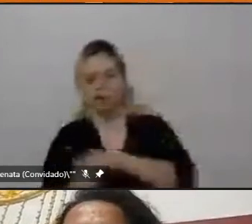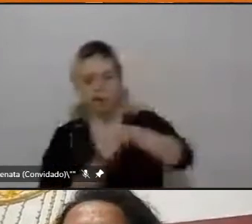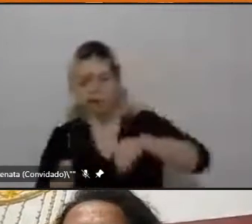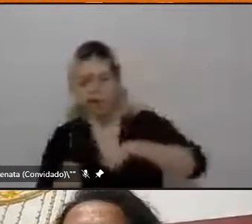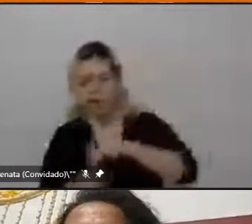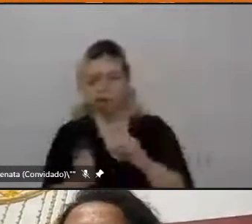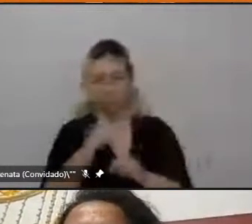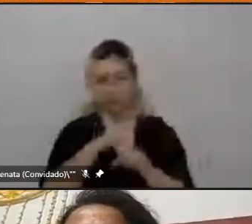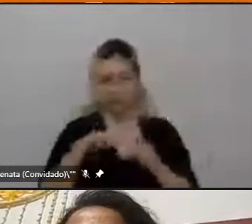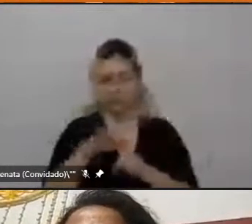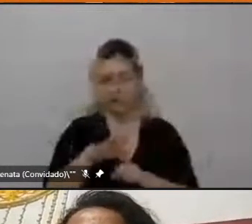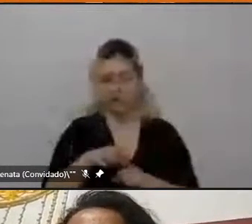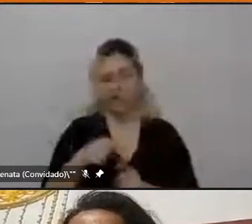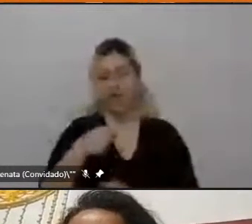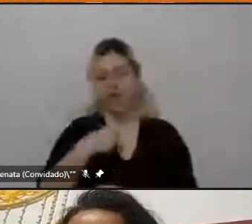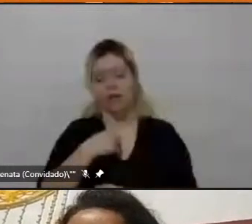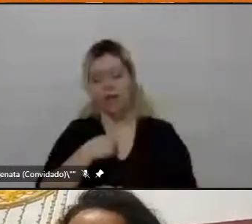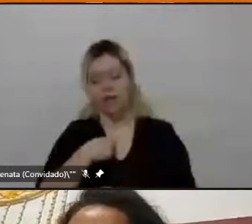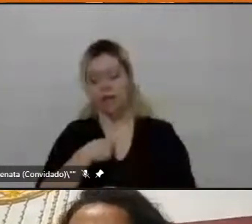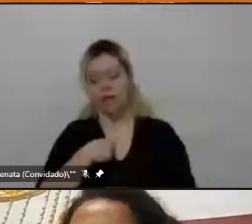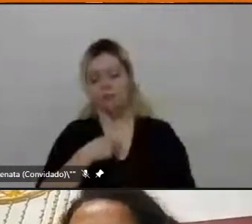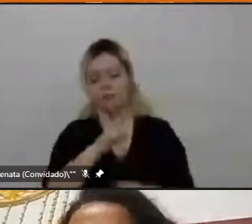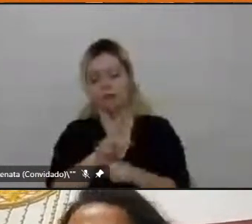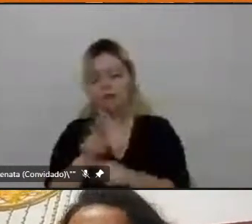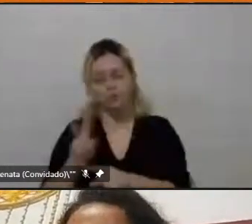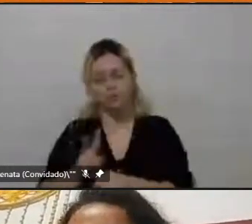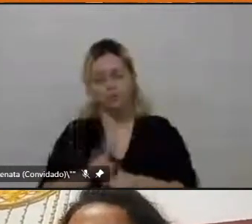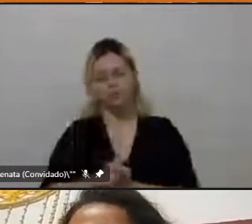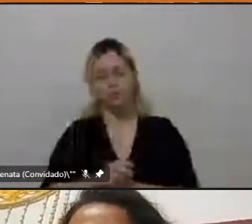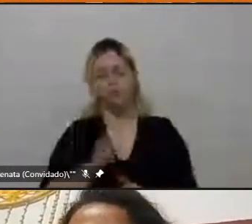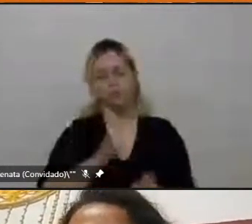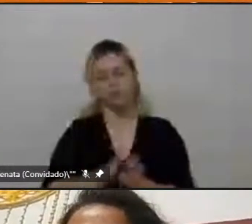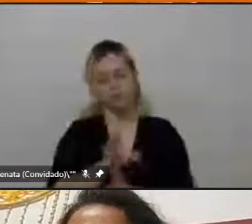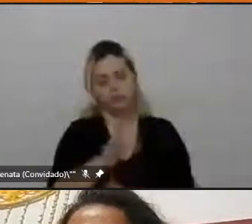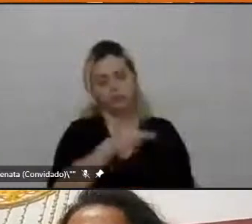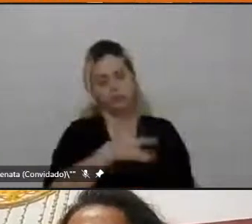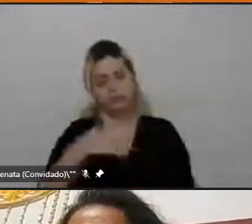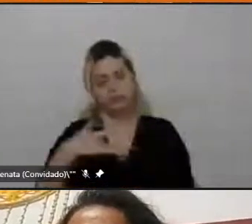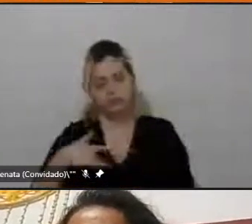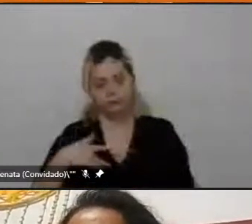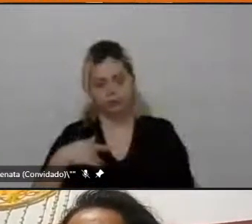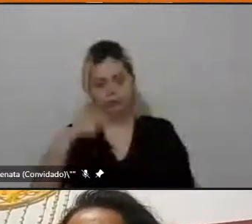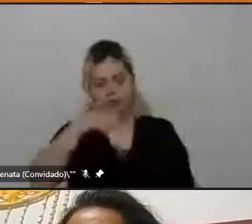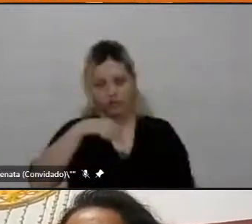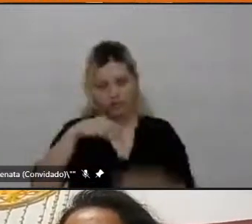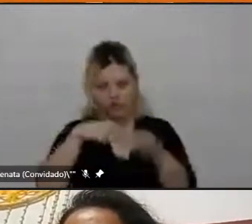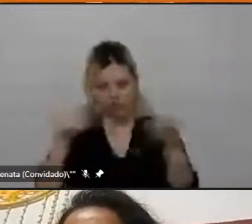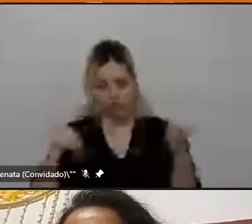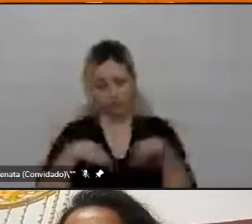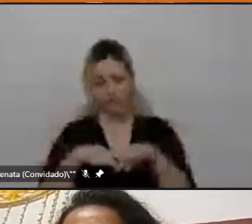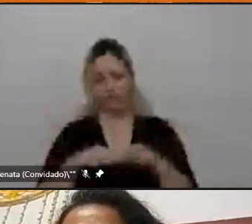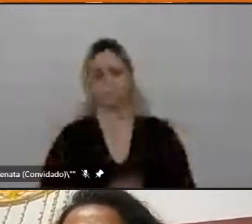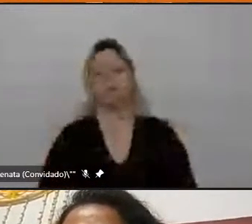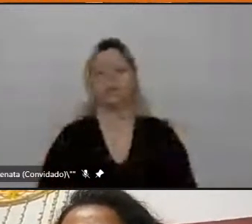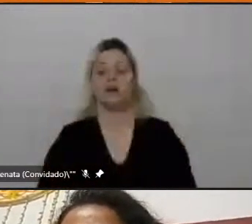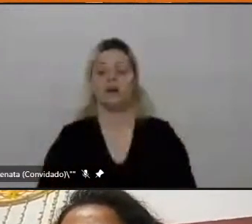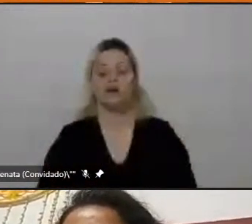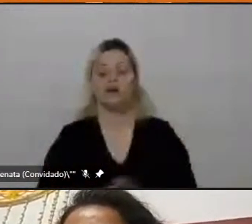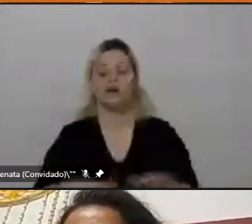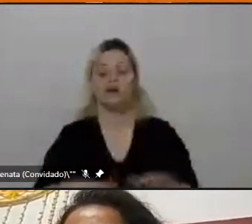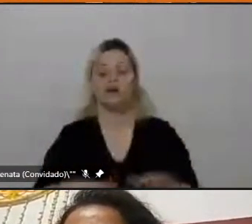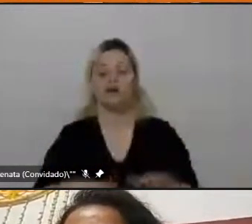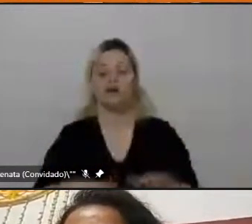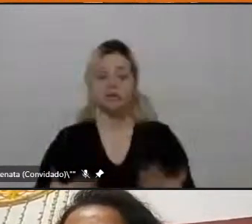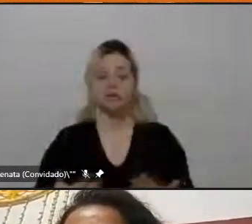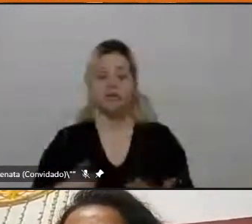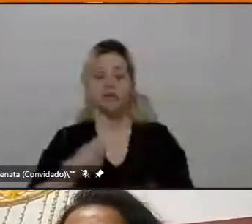de Saúde do município e da região. Eu estou há 2 semanas tentando um espaço de 30 segundos nos meios de comunicação.